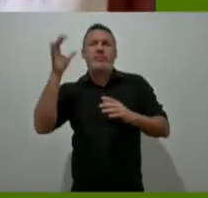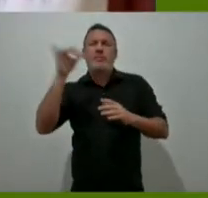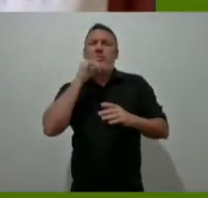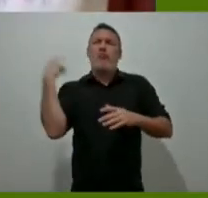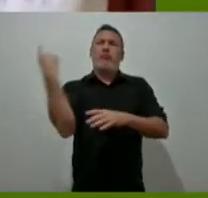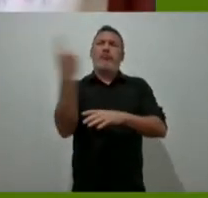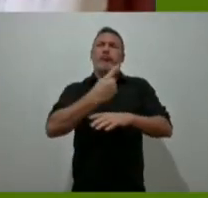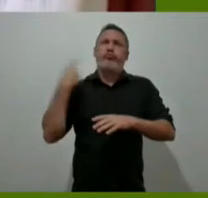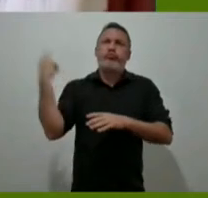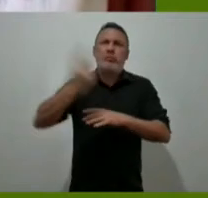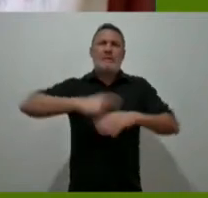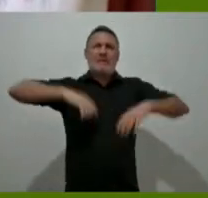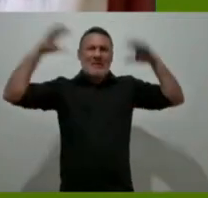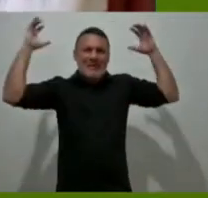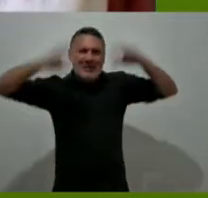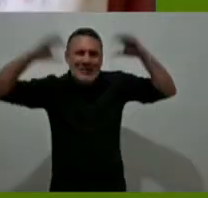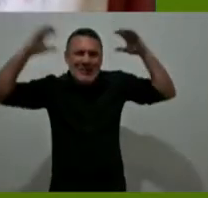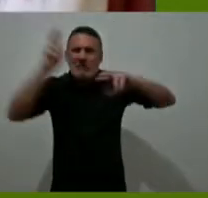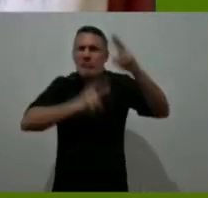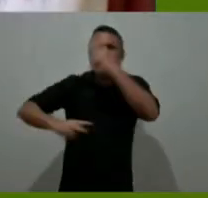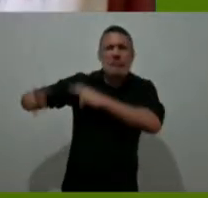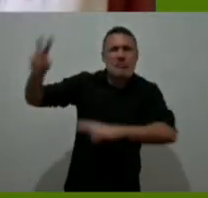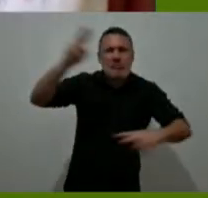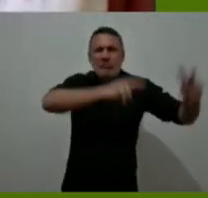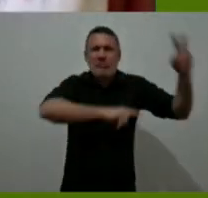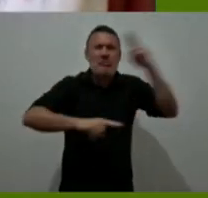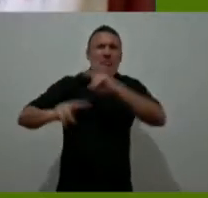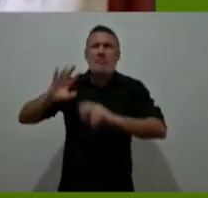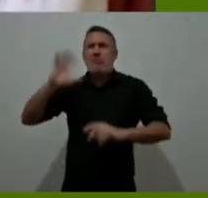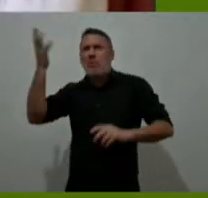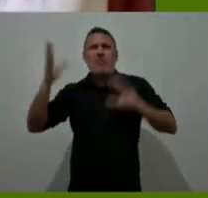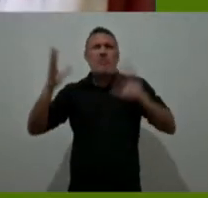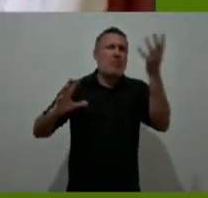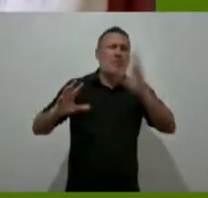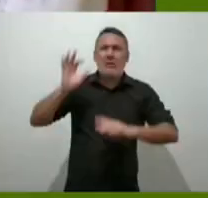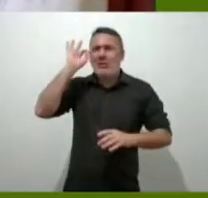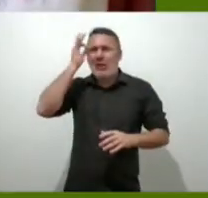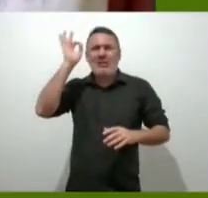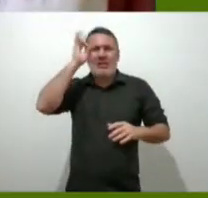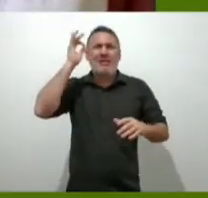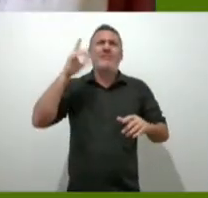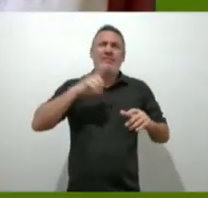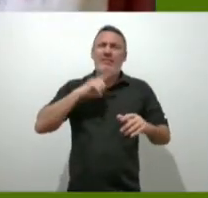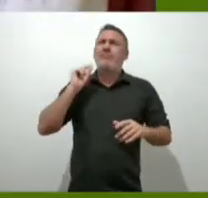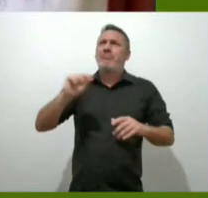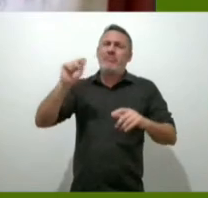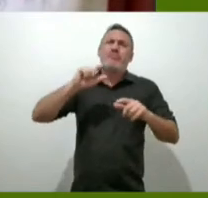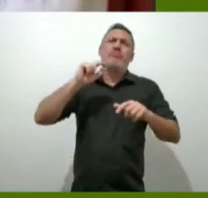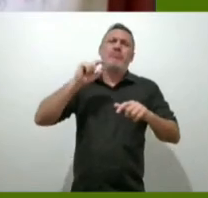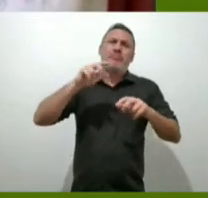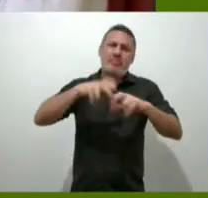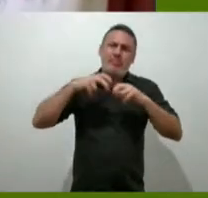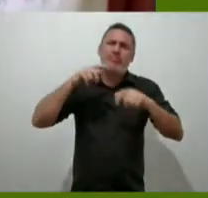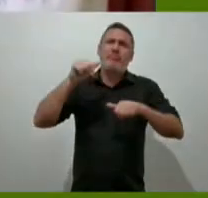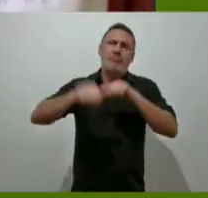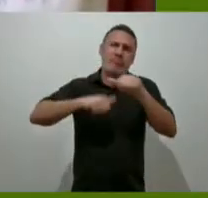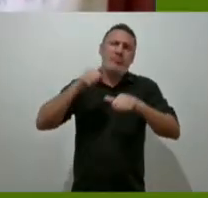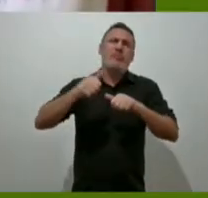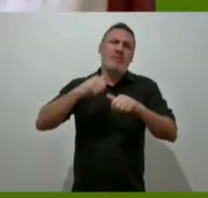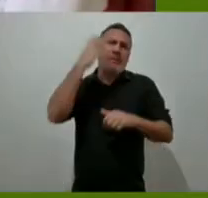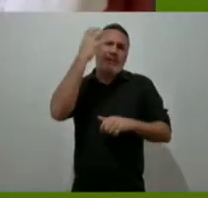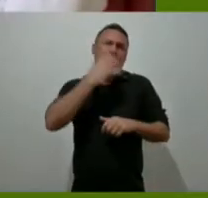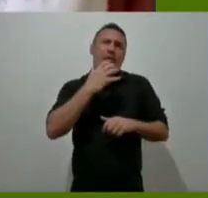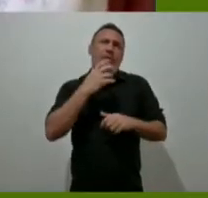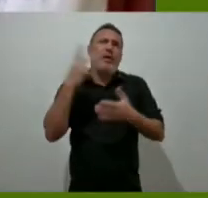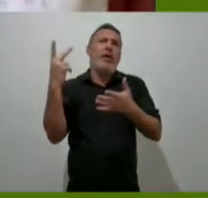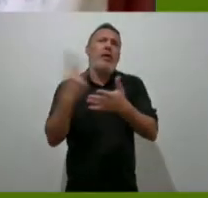tempestades, mudança acelerada de temperatura. Nós estamos indo para um campo de